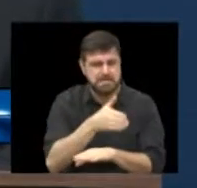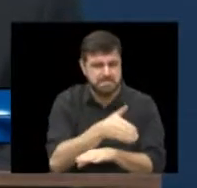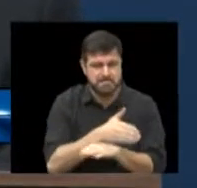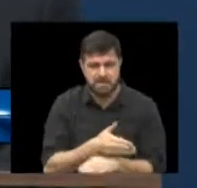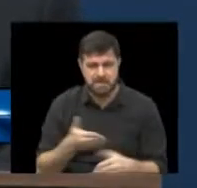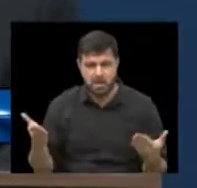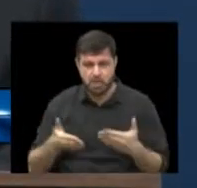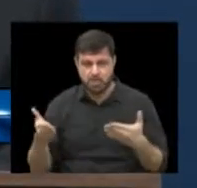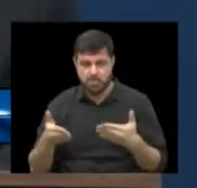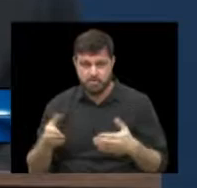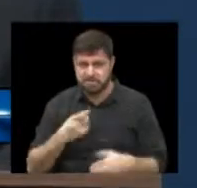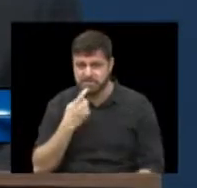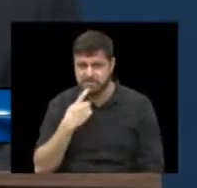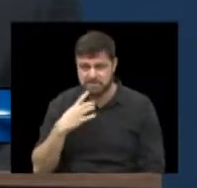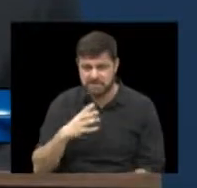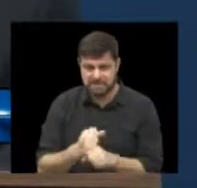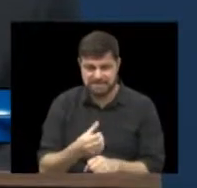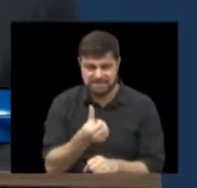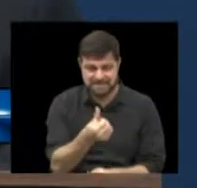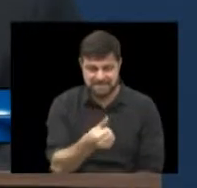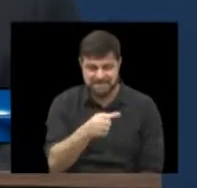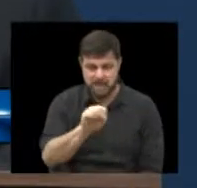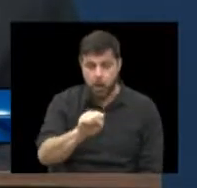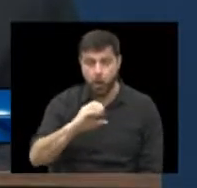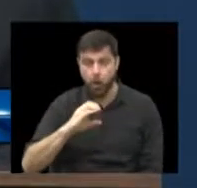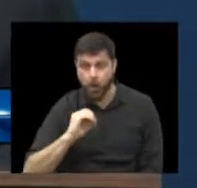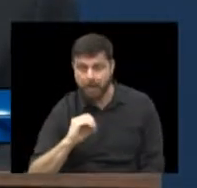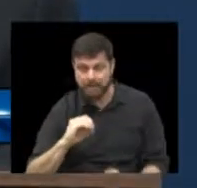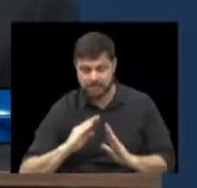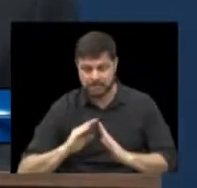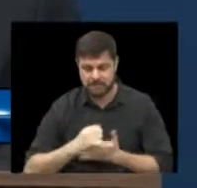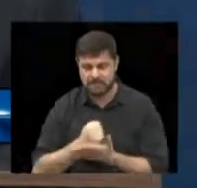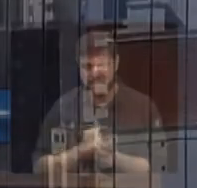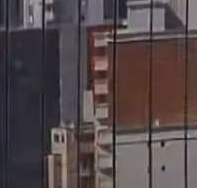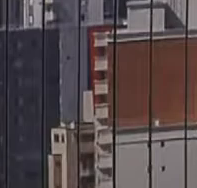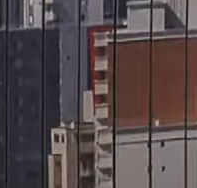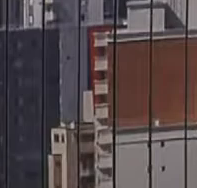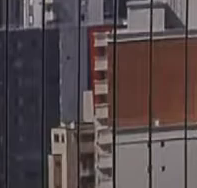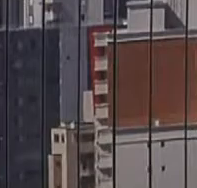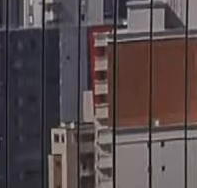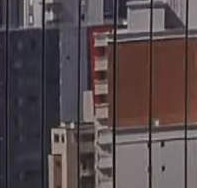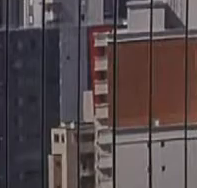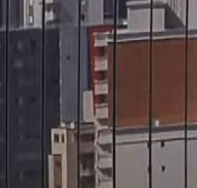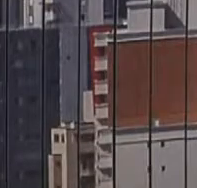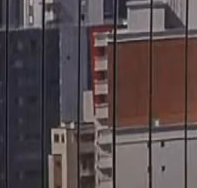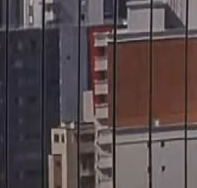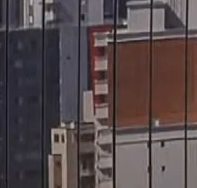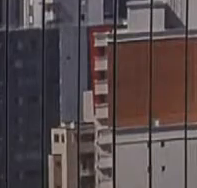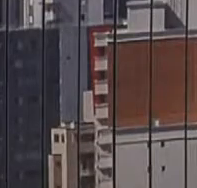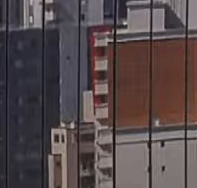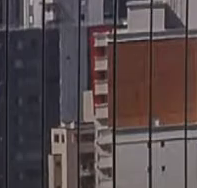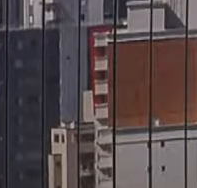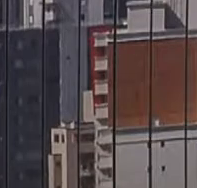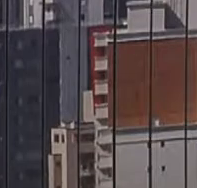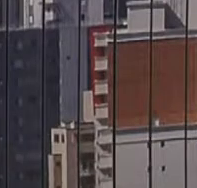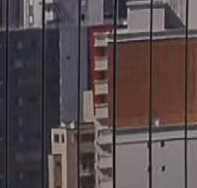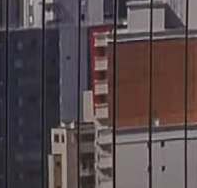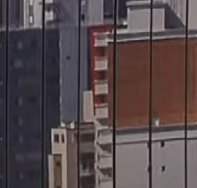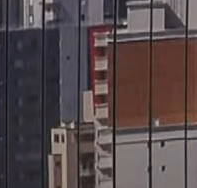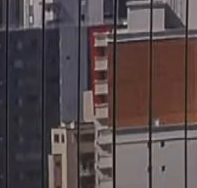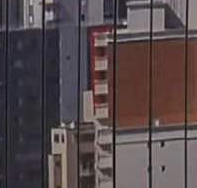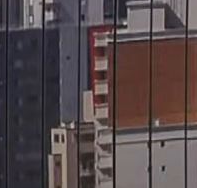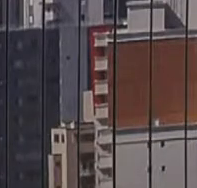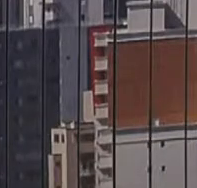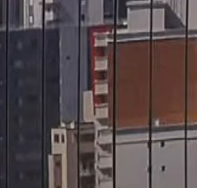fala ainda da necessidade da contratação de mais funcionários através de concurso. Lembrando que a próxima reunião ordinária é